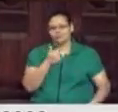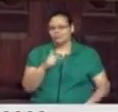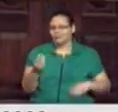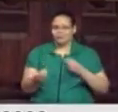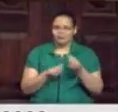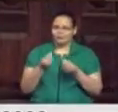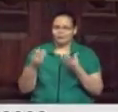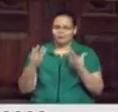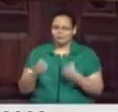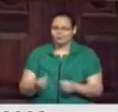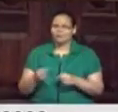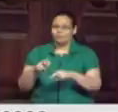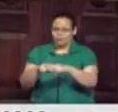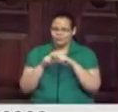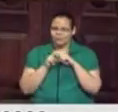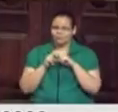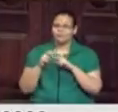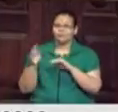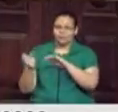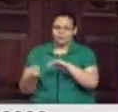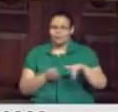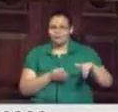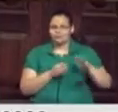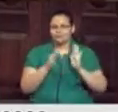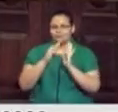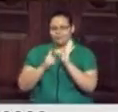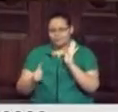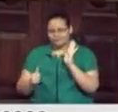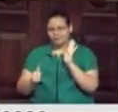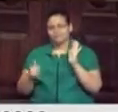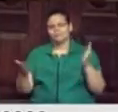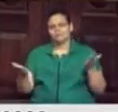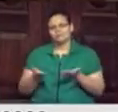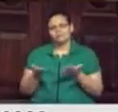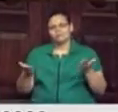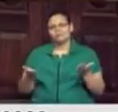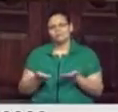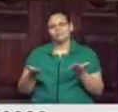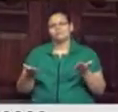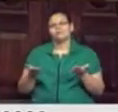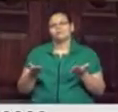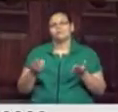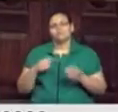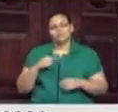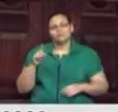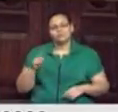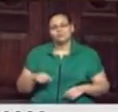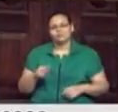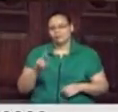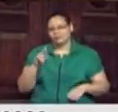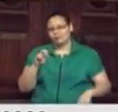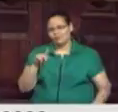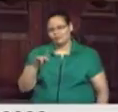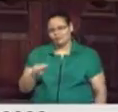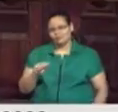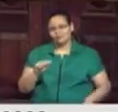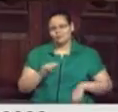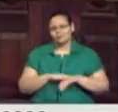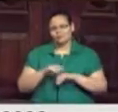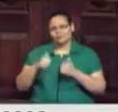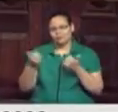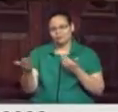condições de ser aprovado, por isso foi retirado de pauta. Eu queria agora me ater à questão do Renda Melhor Jovem, que em boa hora,